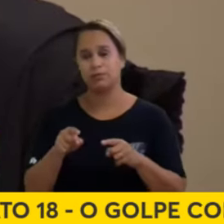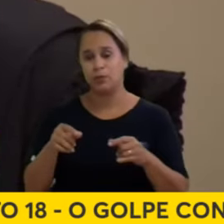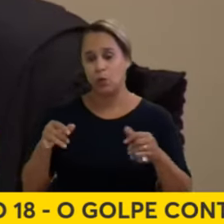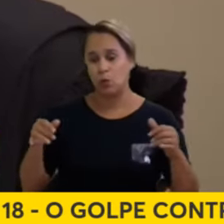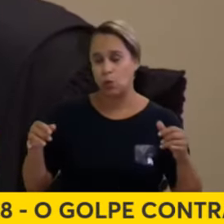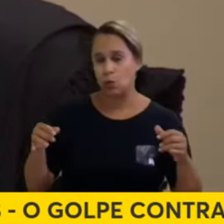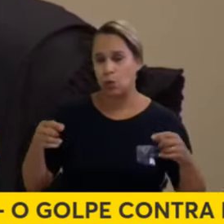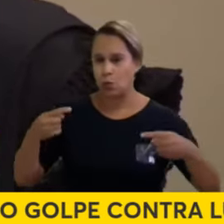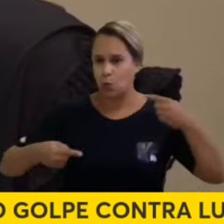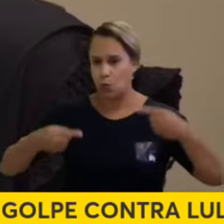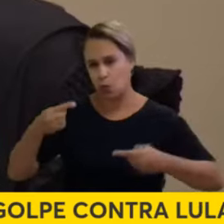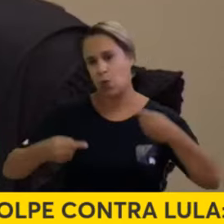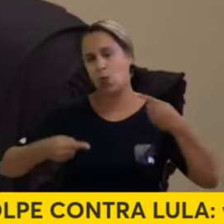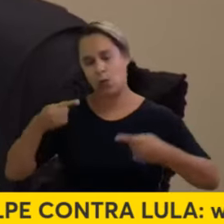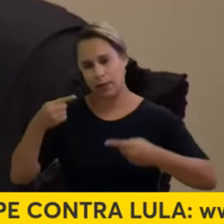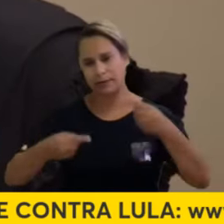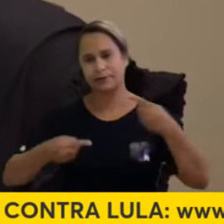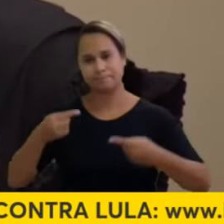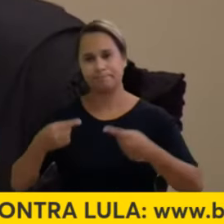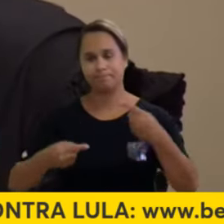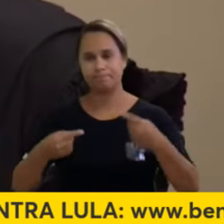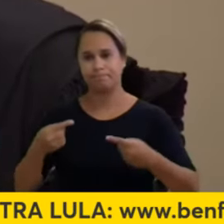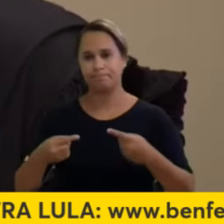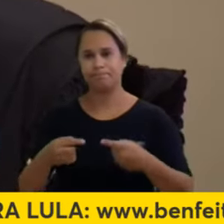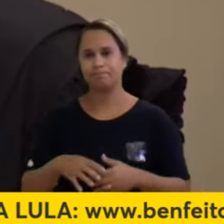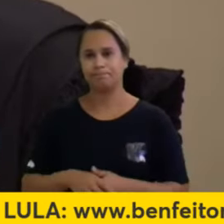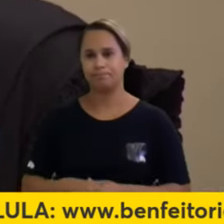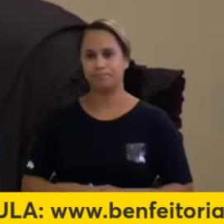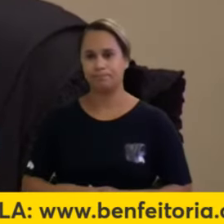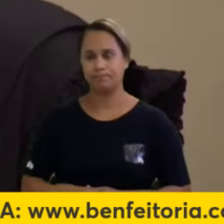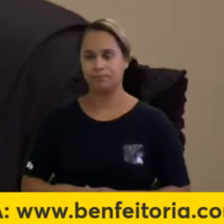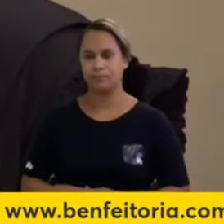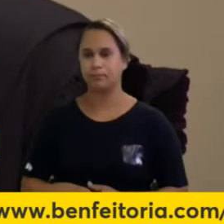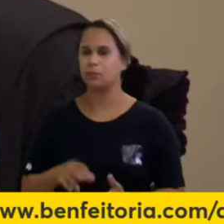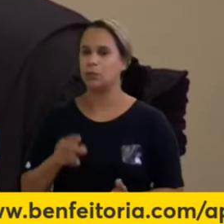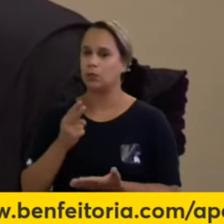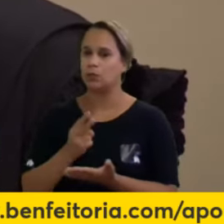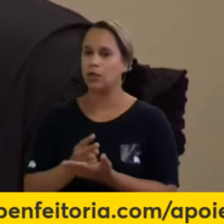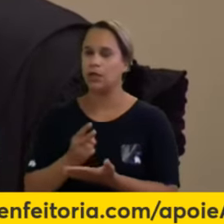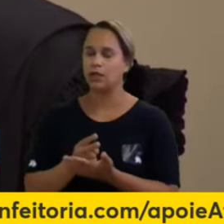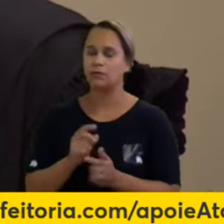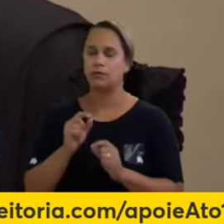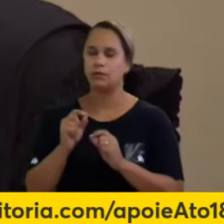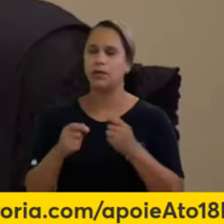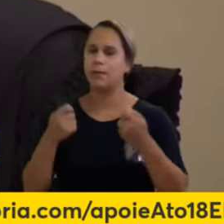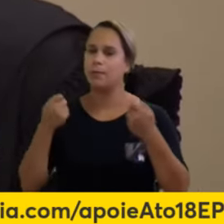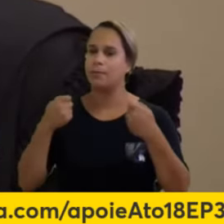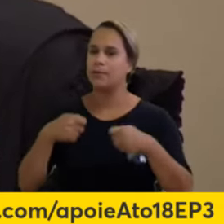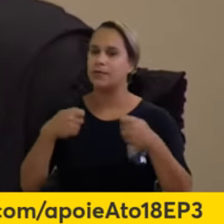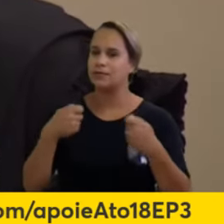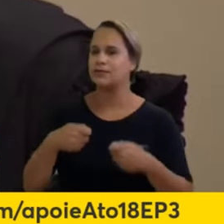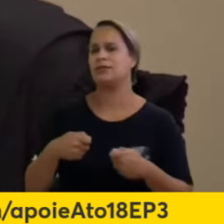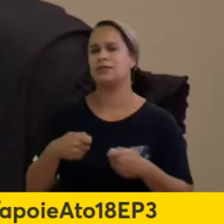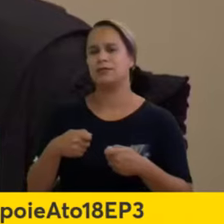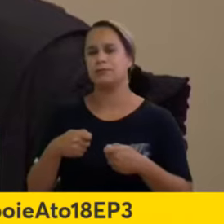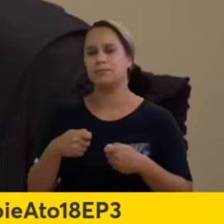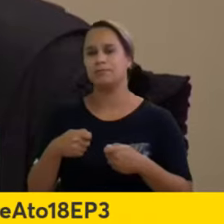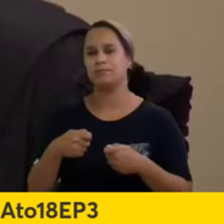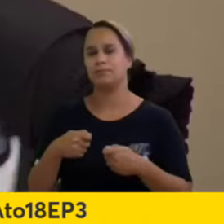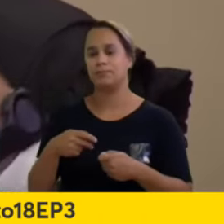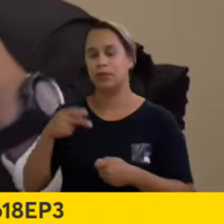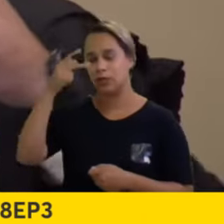pré-candidaturas porque são nomes que surgem nas vésperas das Convenções mesmo assim sim seria preciso que os autores minimamente indicassem essas